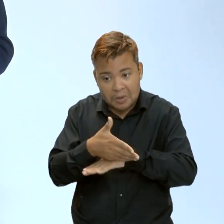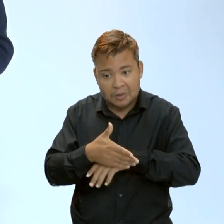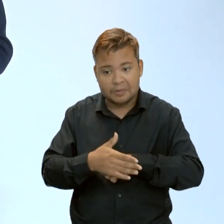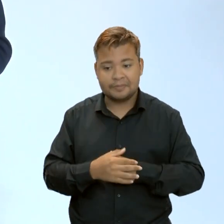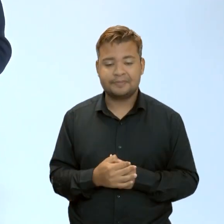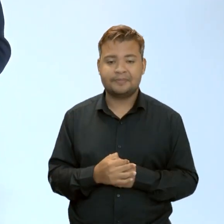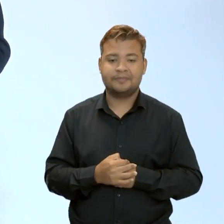participe